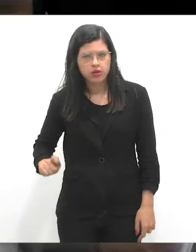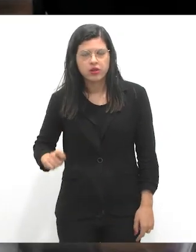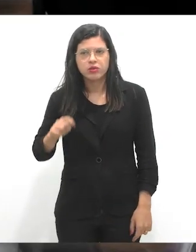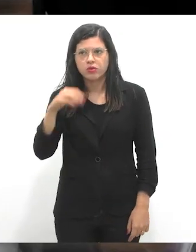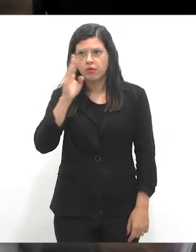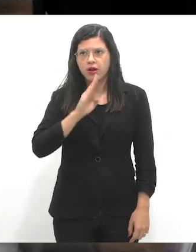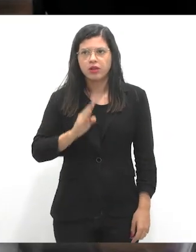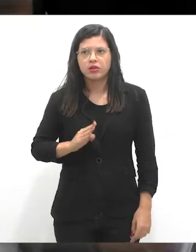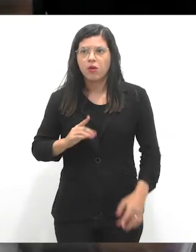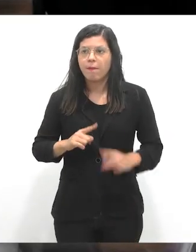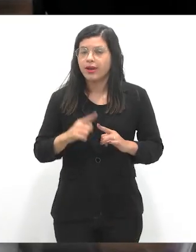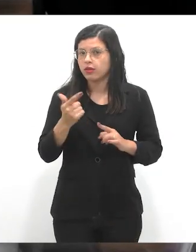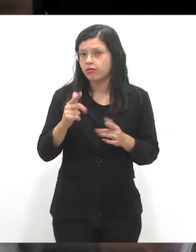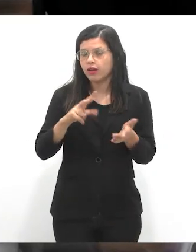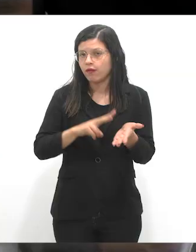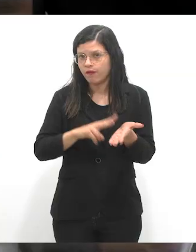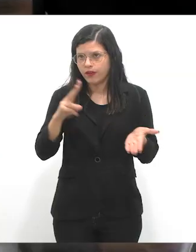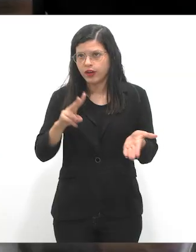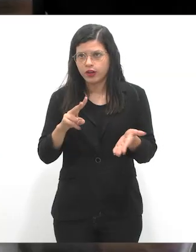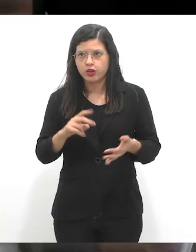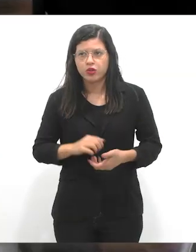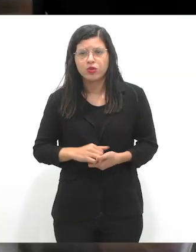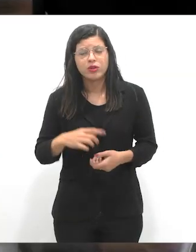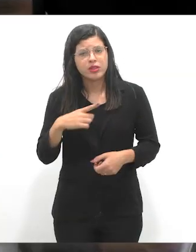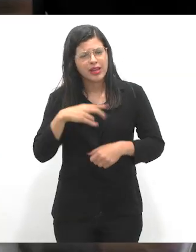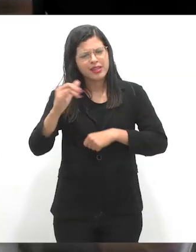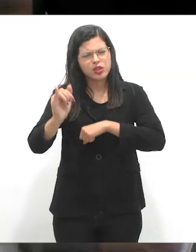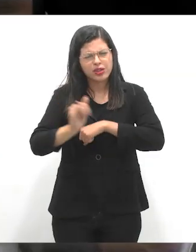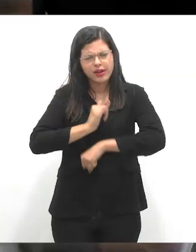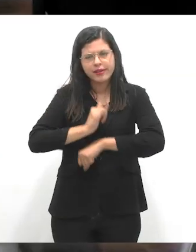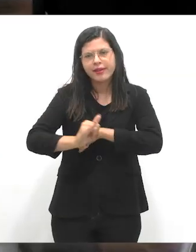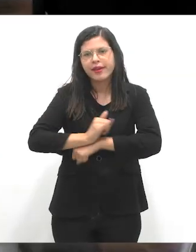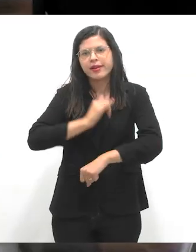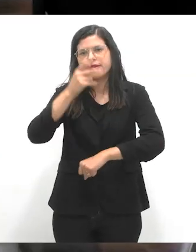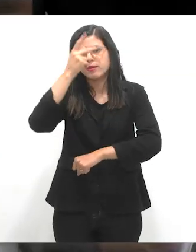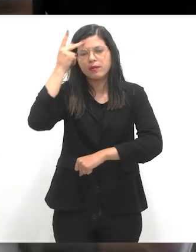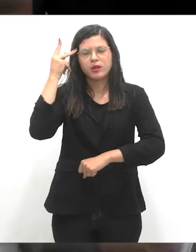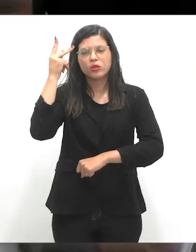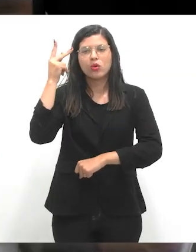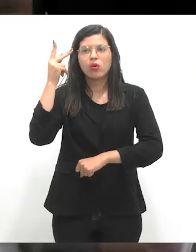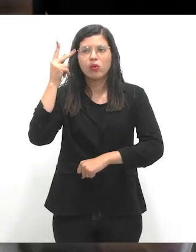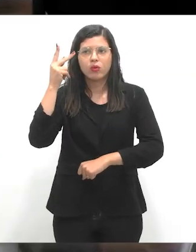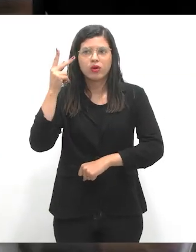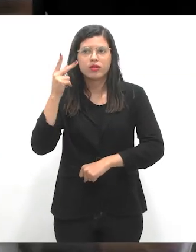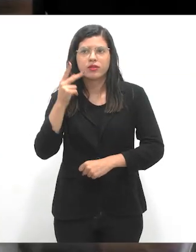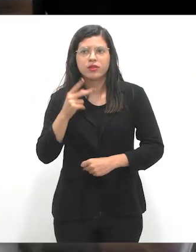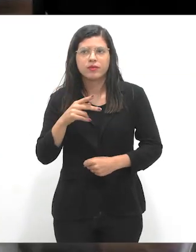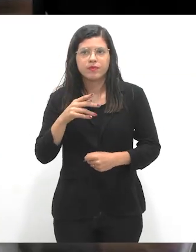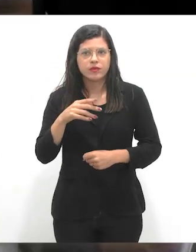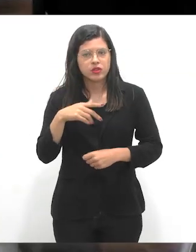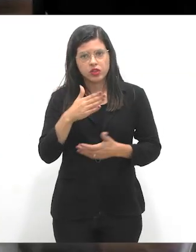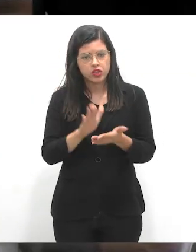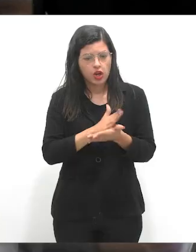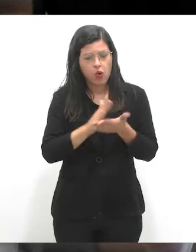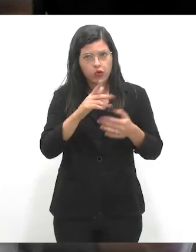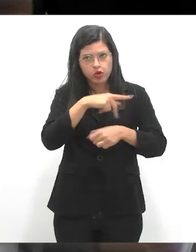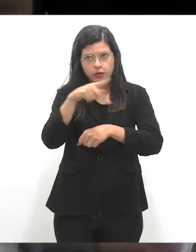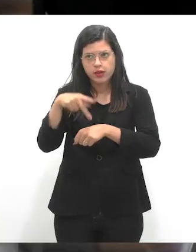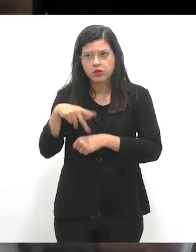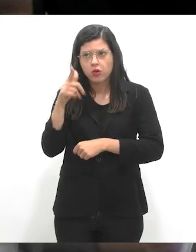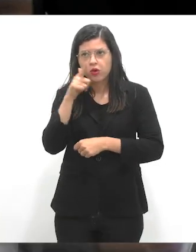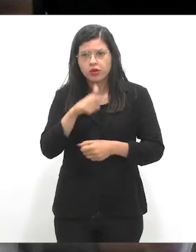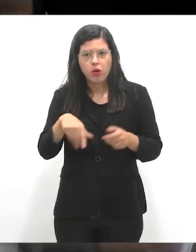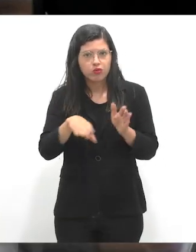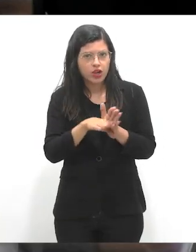ucranianos também no Brasil, mas aí não está contemplando a questão do visto. Mas, enfim, existem mecanismos para que essas pessoas possam, algumas